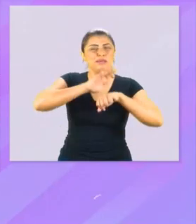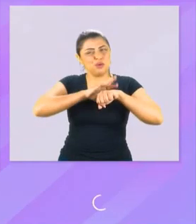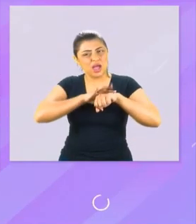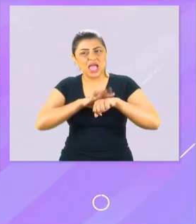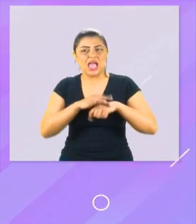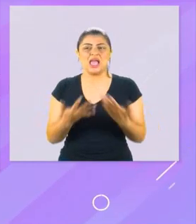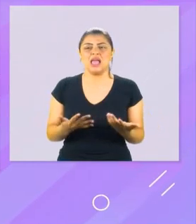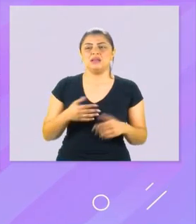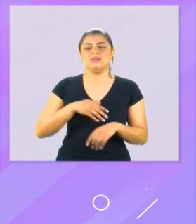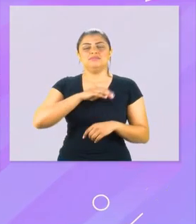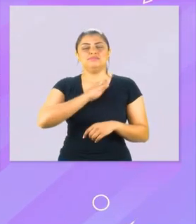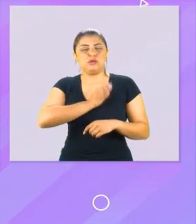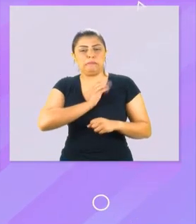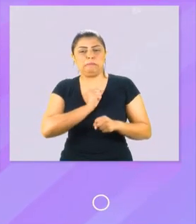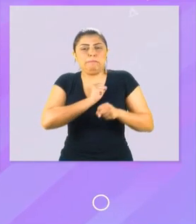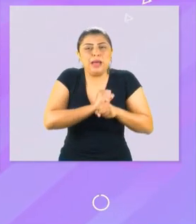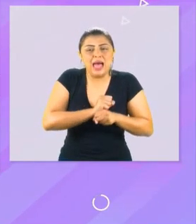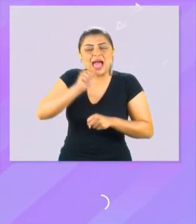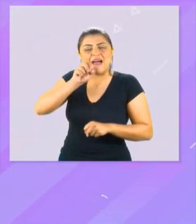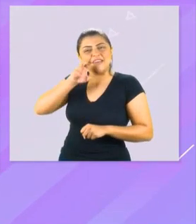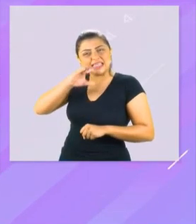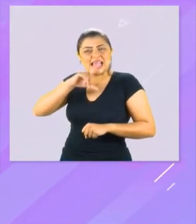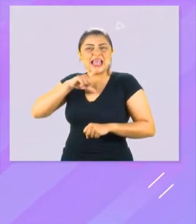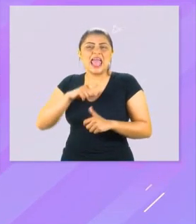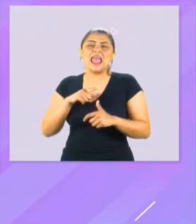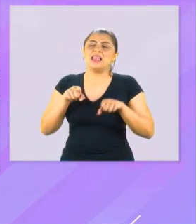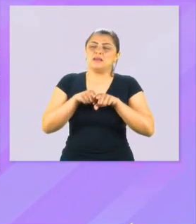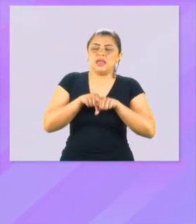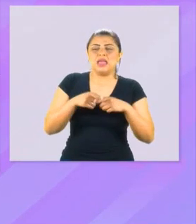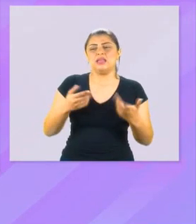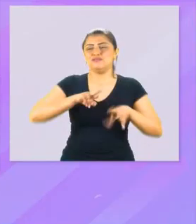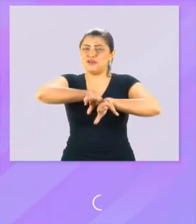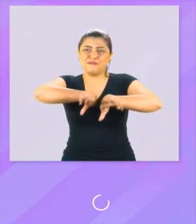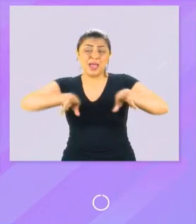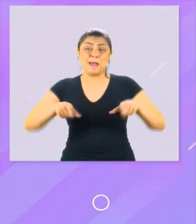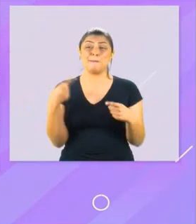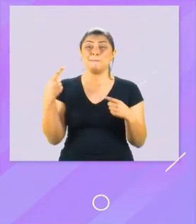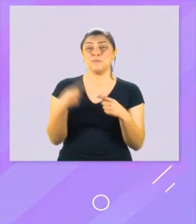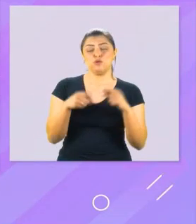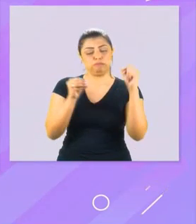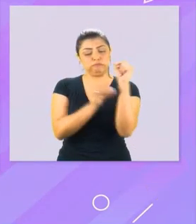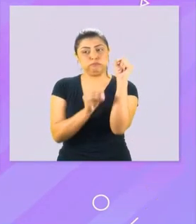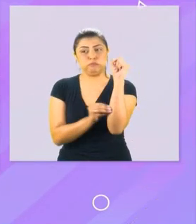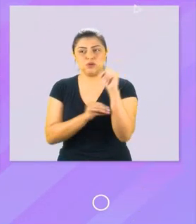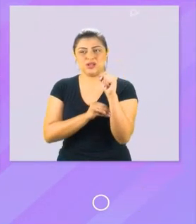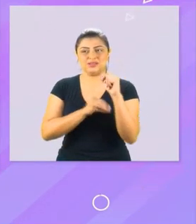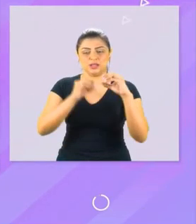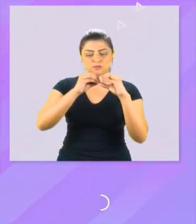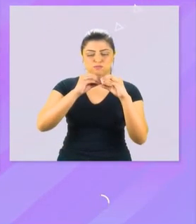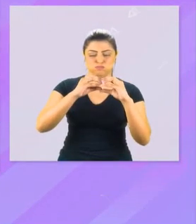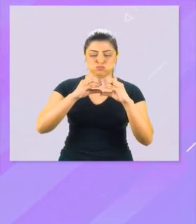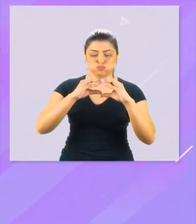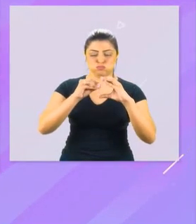doenças cardiovasculares, como os infartos, como os AVCs. Isso tudo por